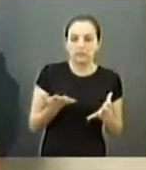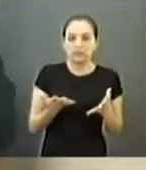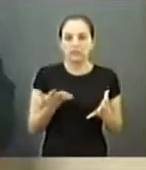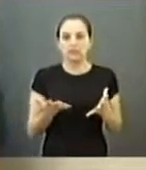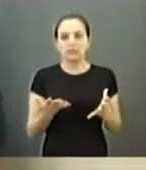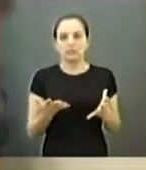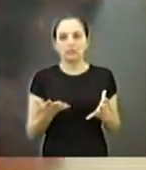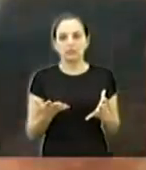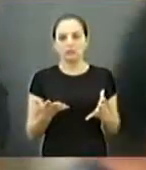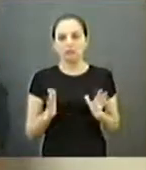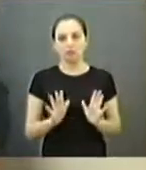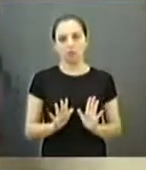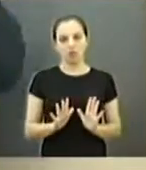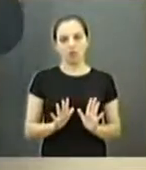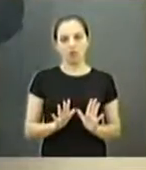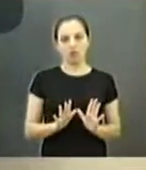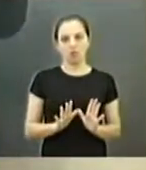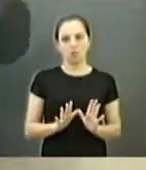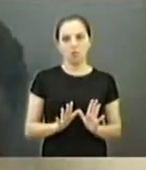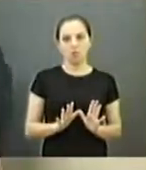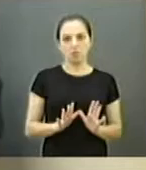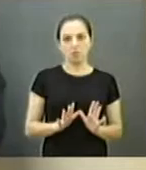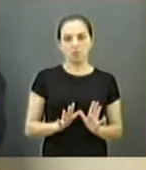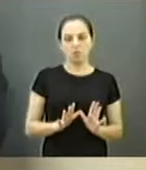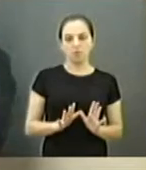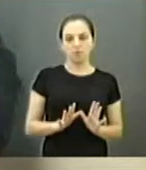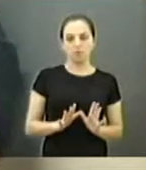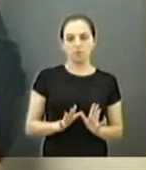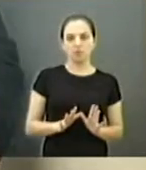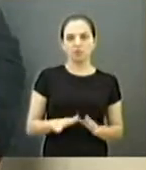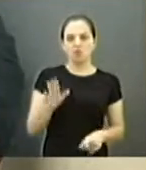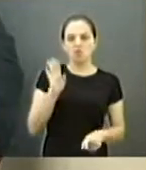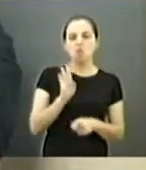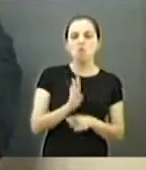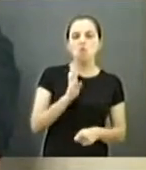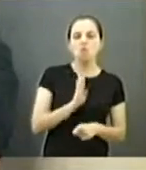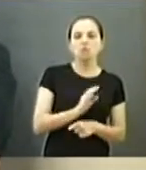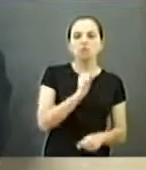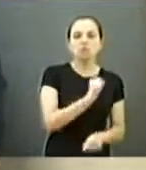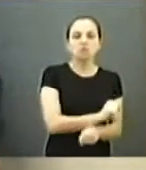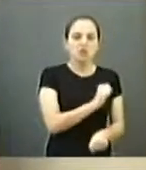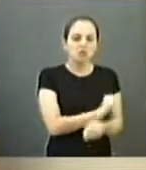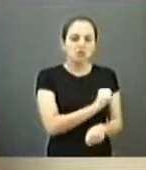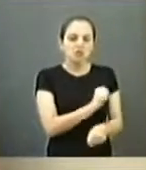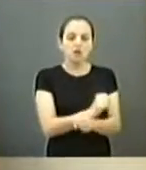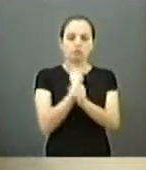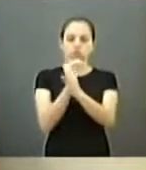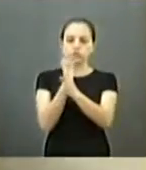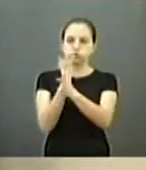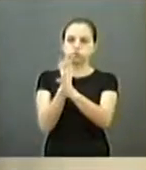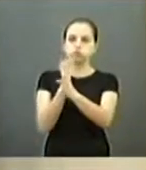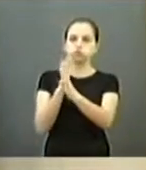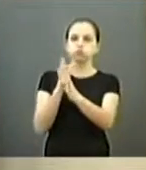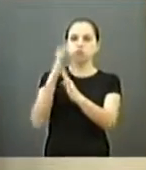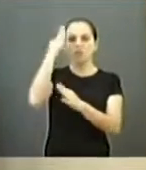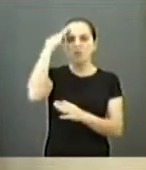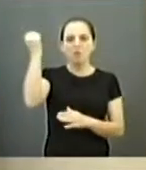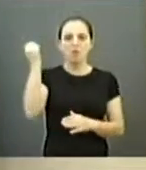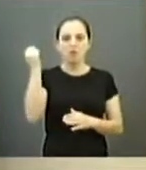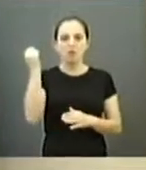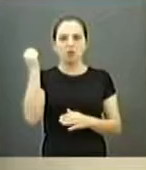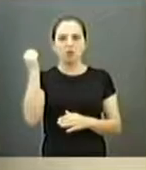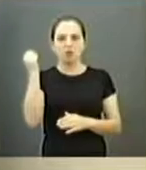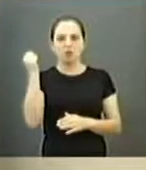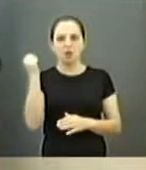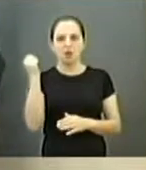é desestabilização, emocionalmente, esperando lá, ó, na fila, e saber que